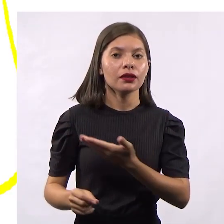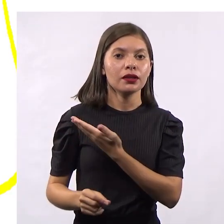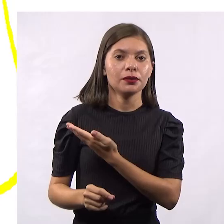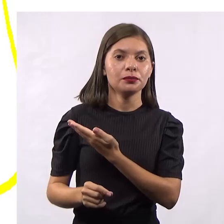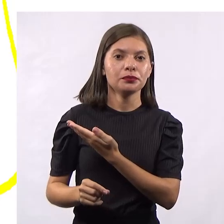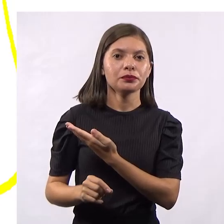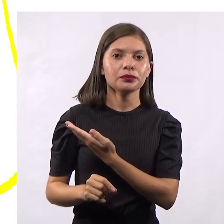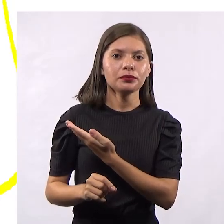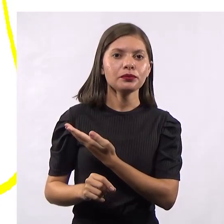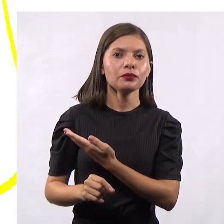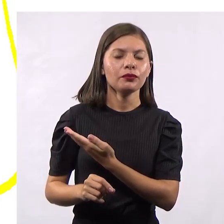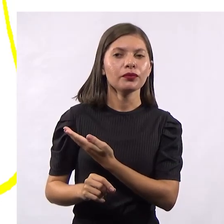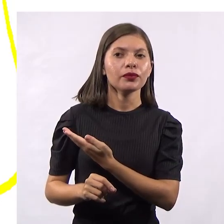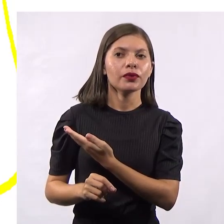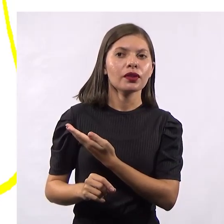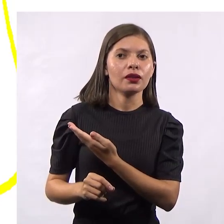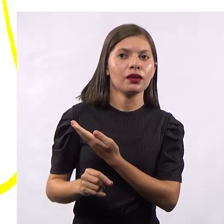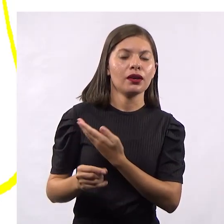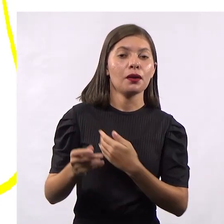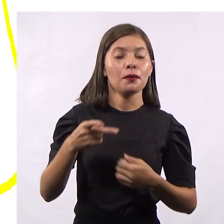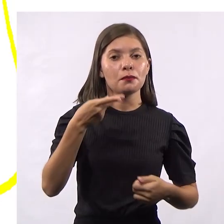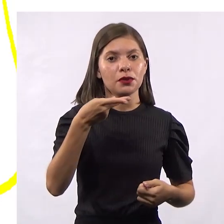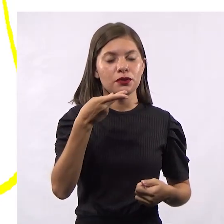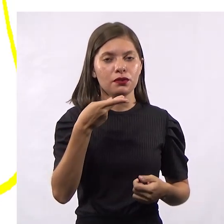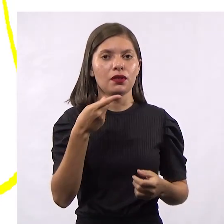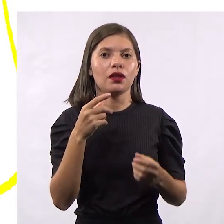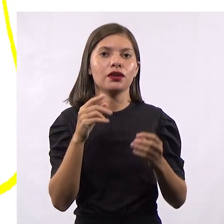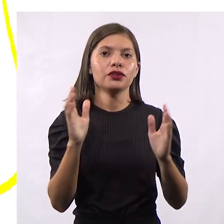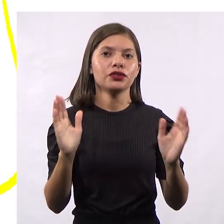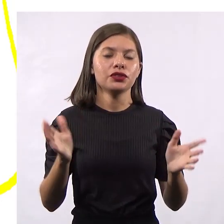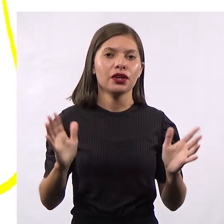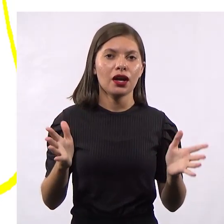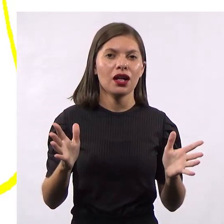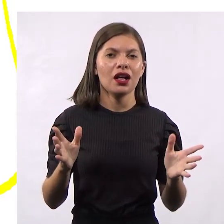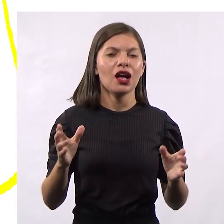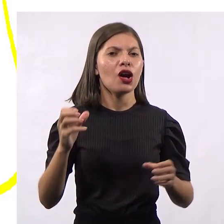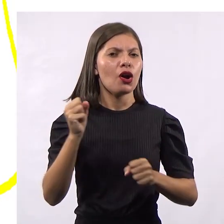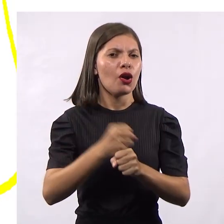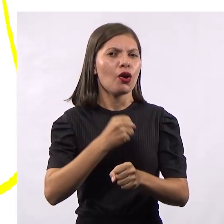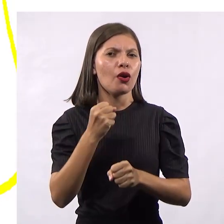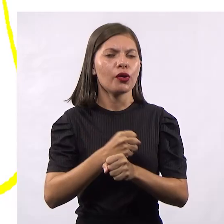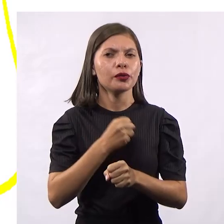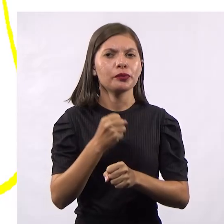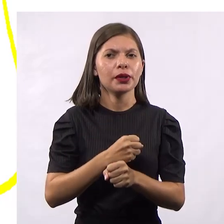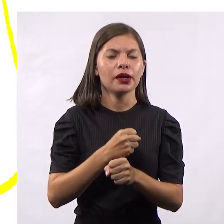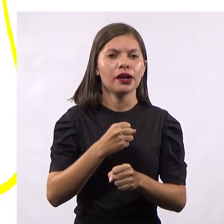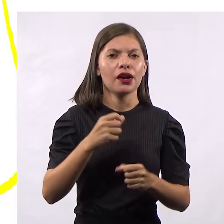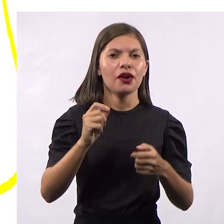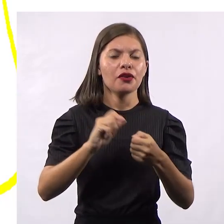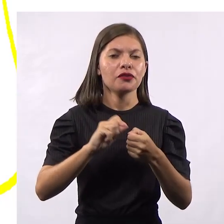aqui eu até mencionei que se a obra não for realizada pelo poder